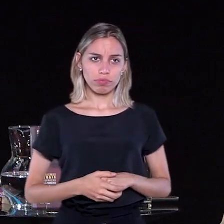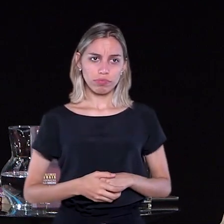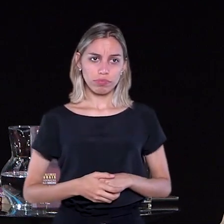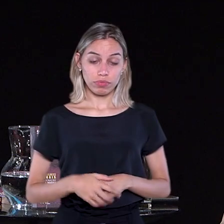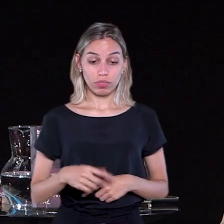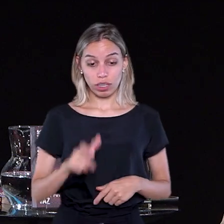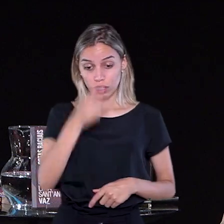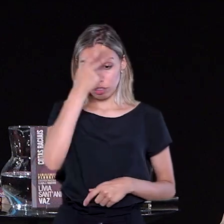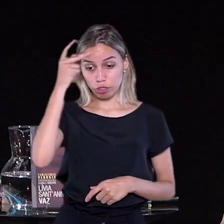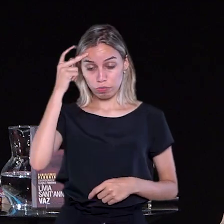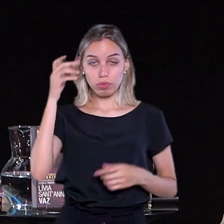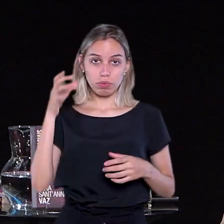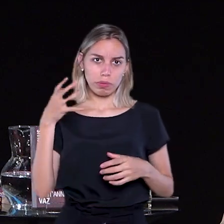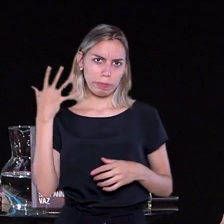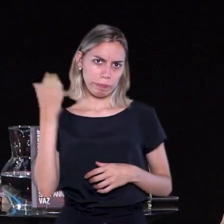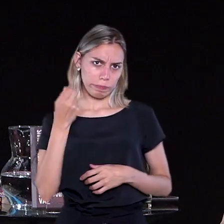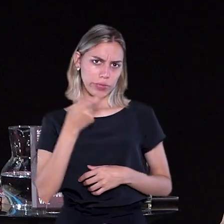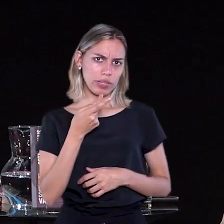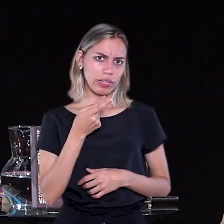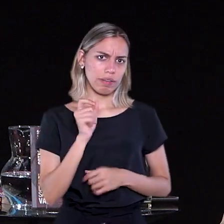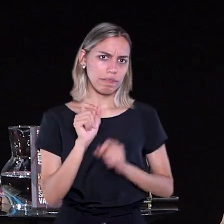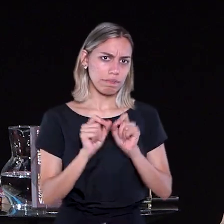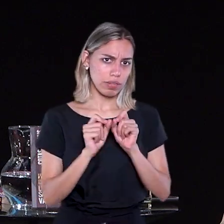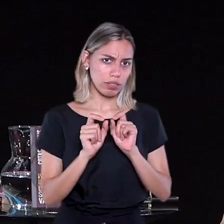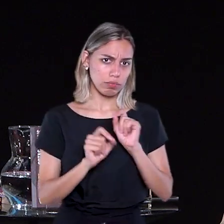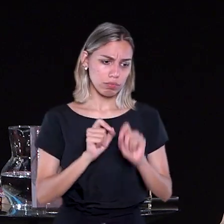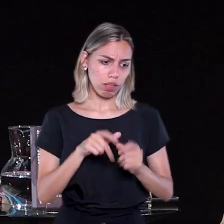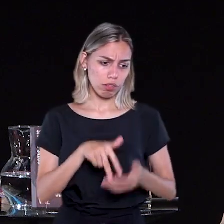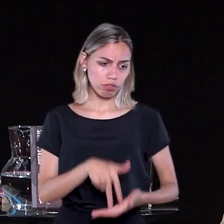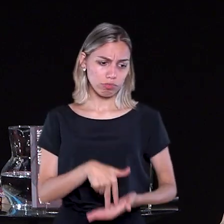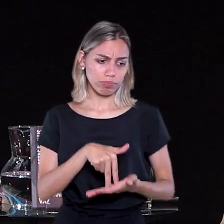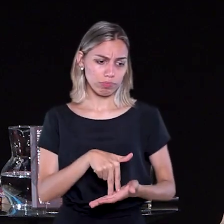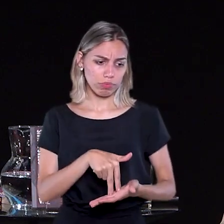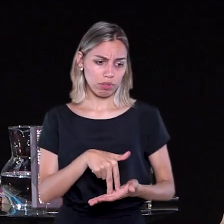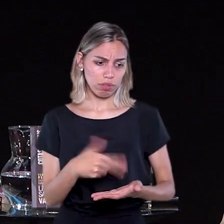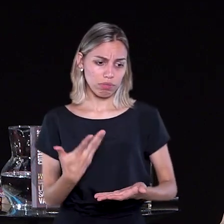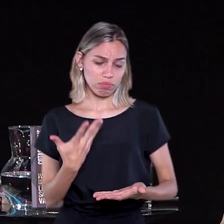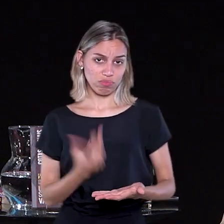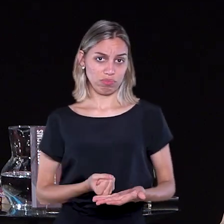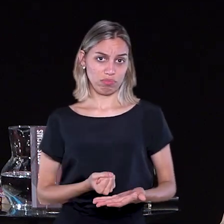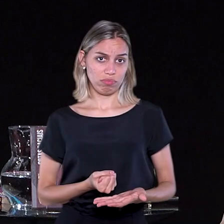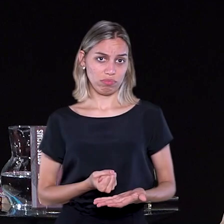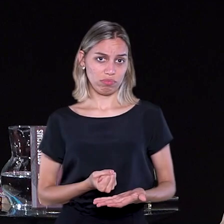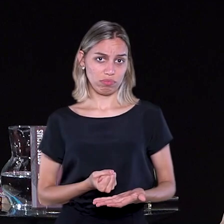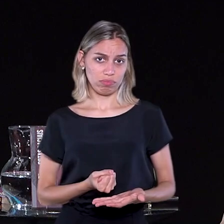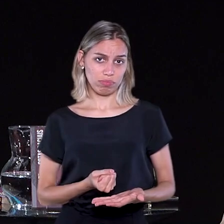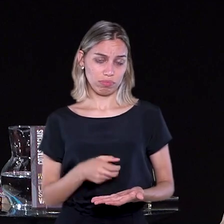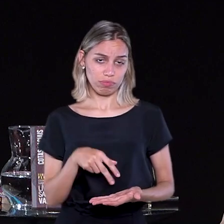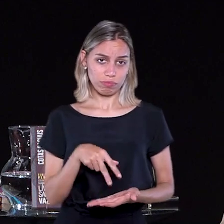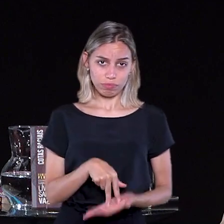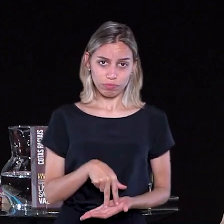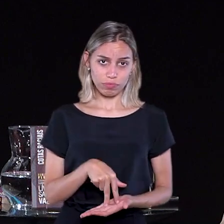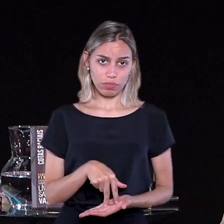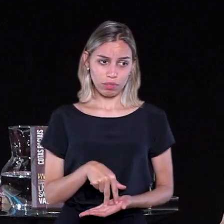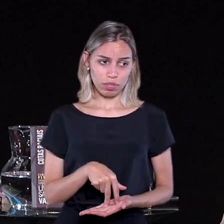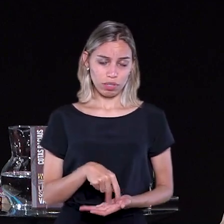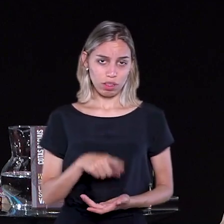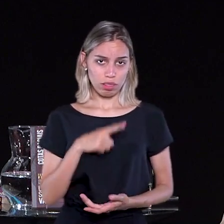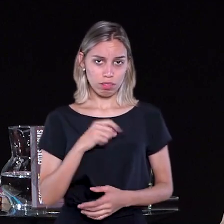nesse lugar. Isso é uma relação de poder. No fim das contas, a relação de tolerância é uma relação de poder, na qual